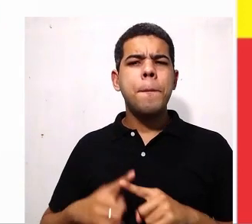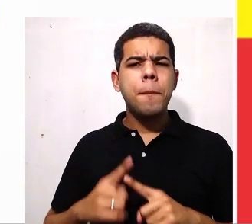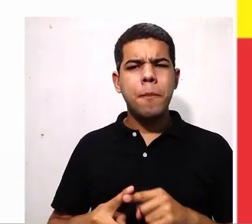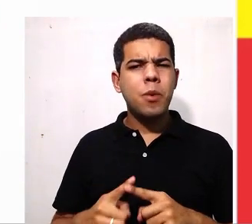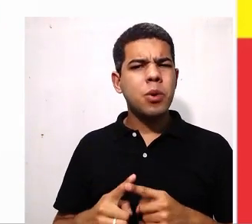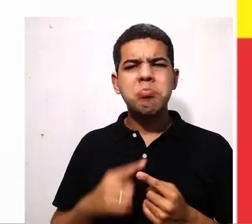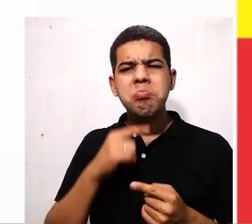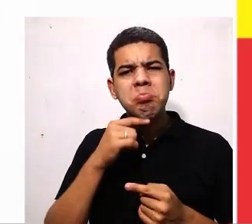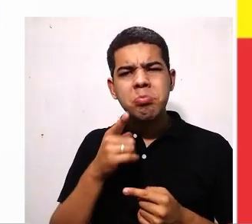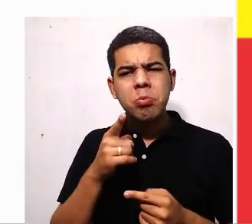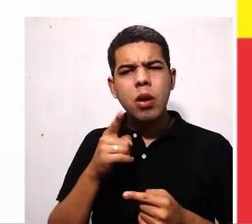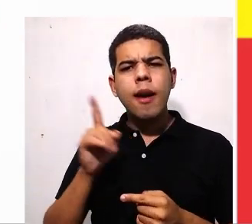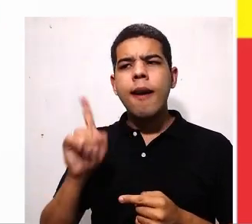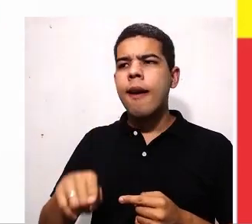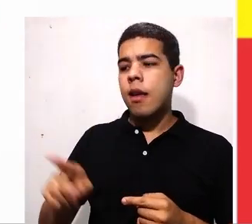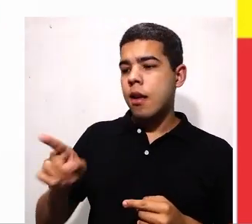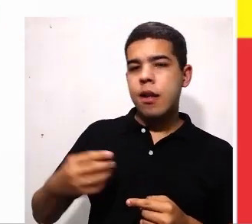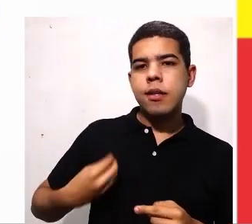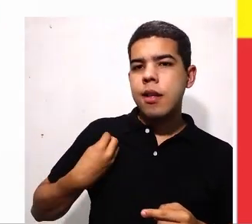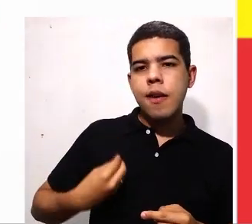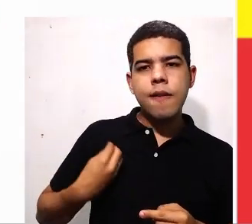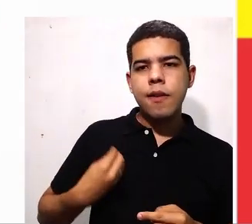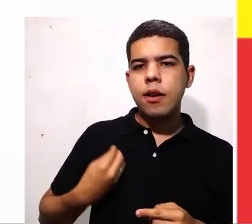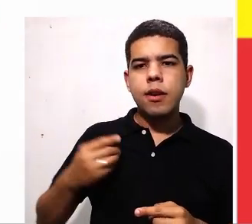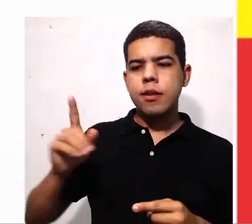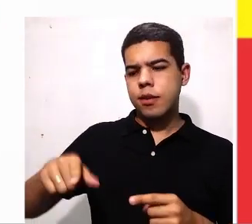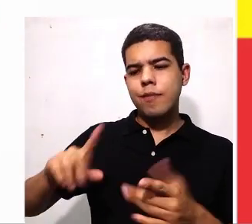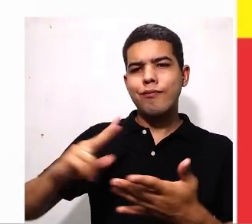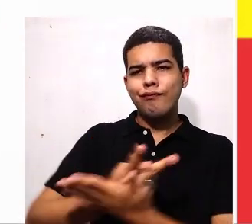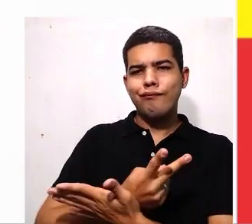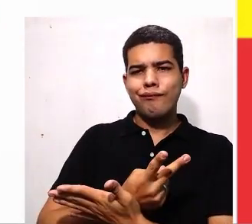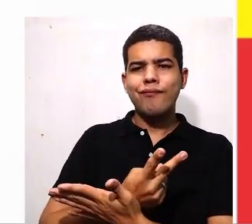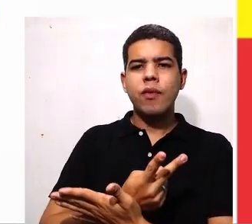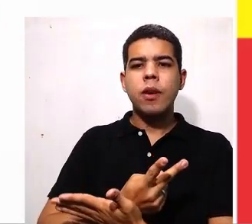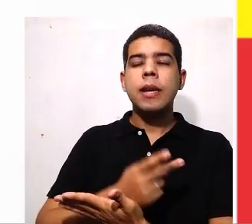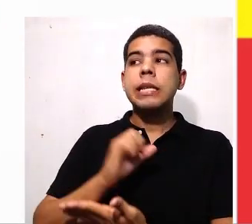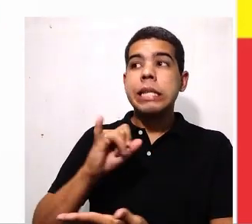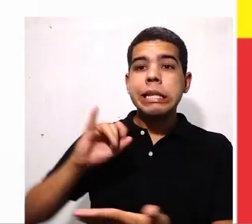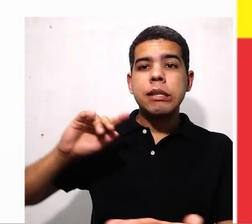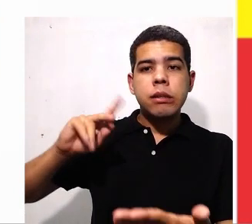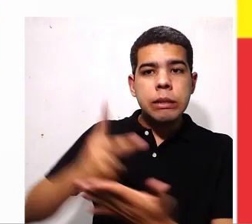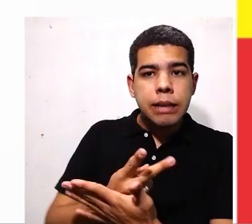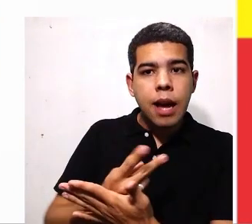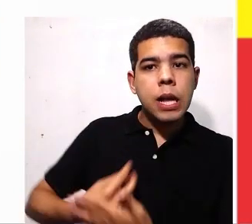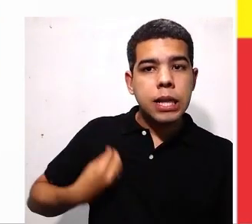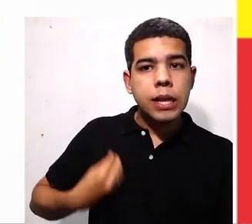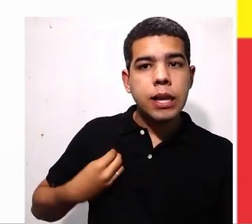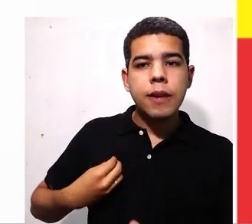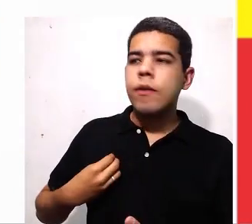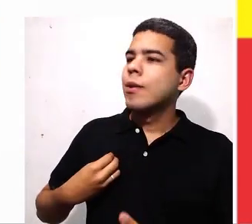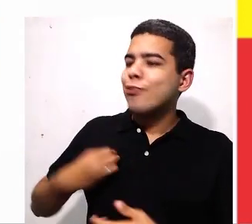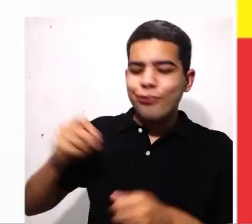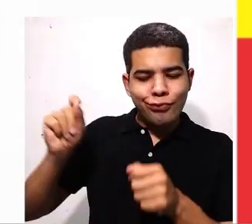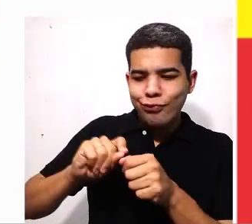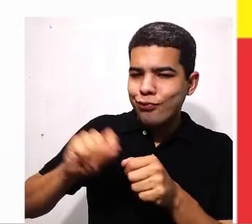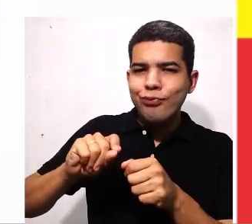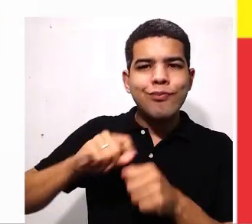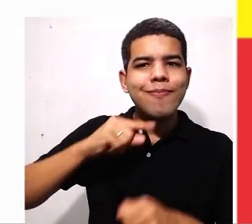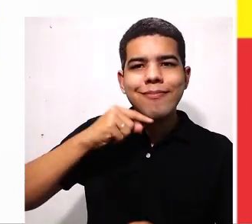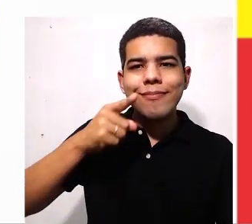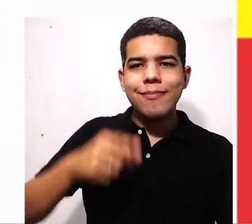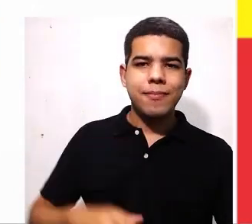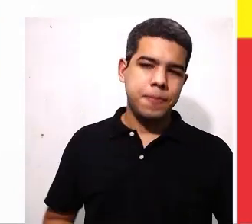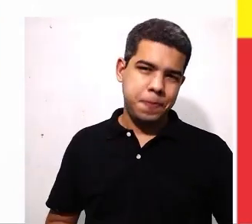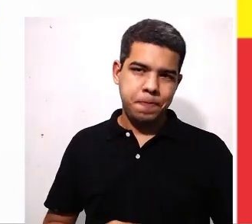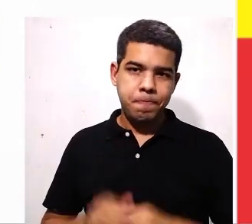podemos construir o triângulo. Beleza? Então, vamos recapitular esse exemplo. Se eu tenho um triângulo com